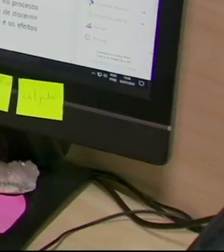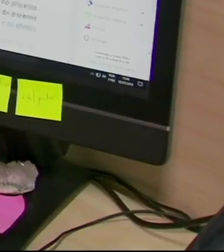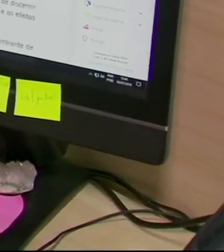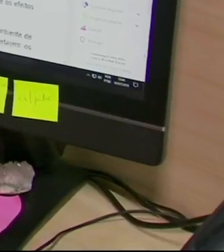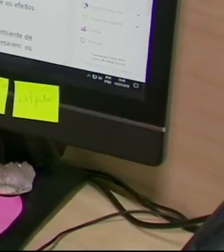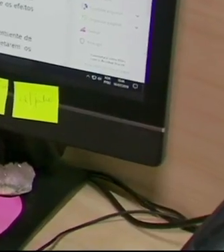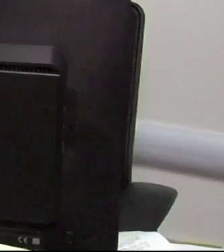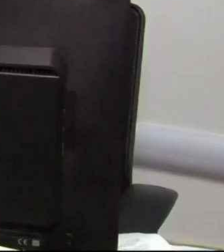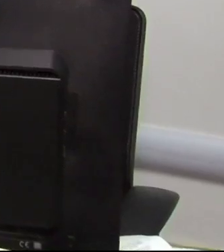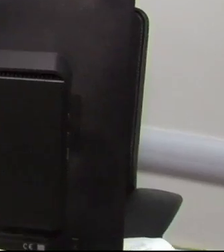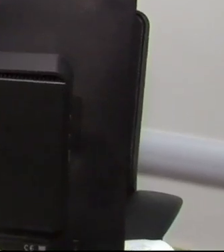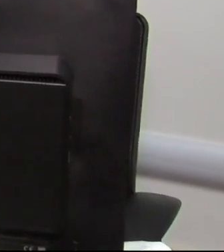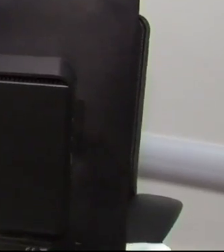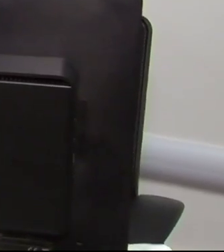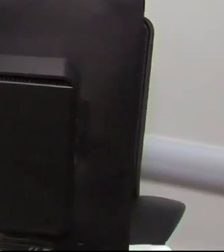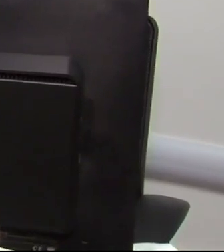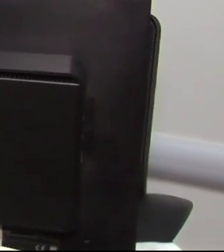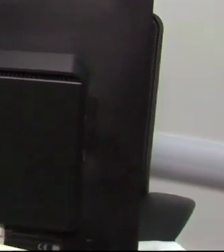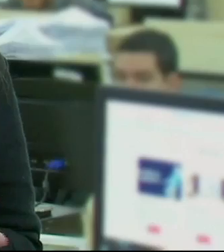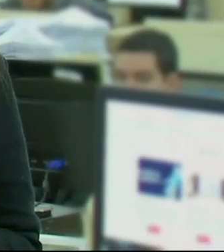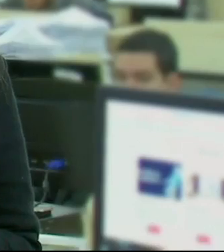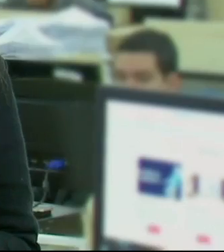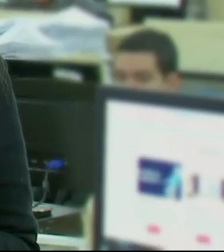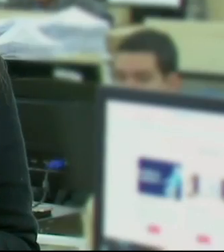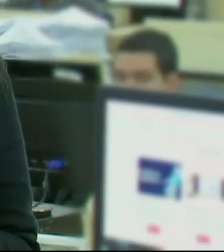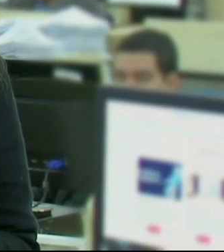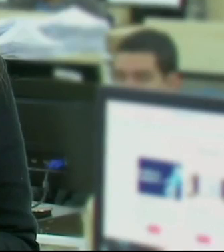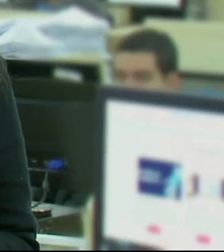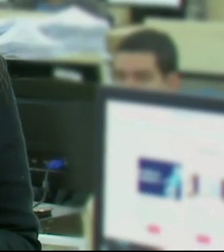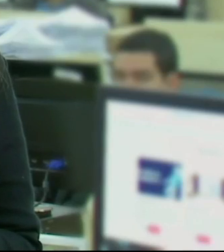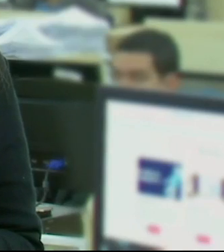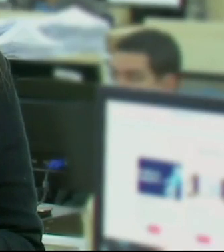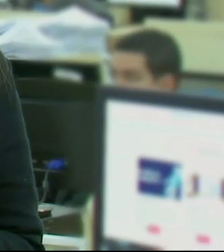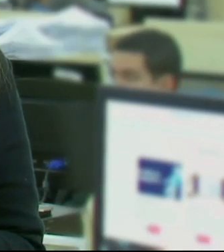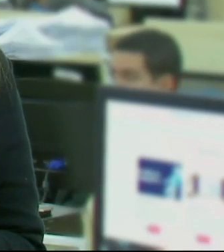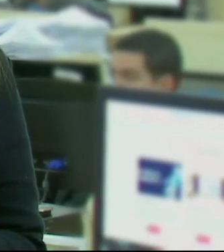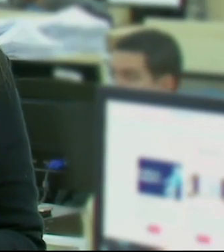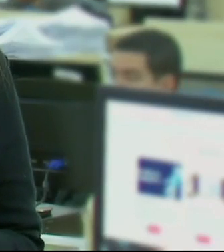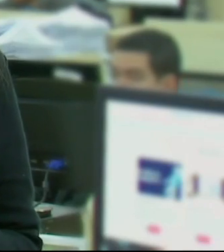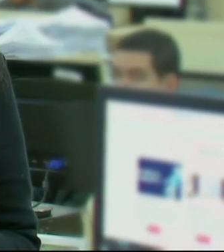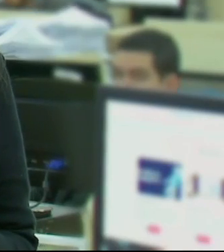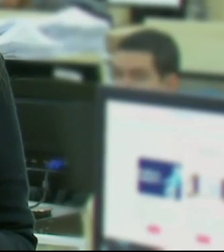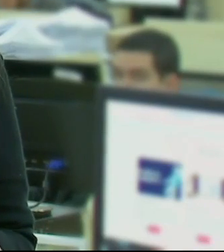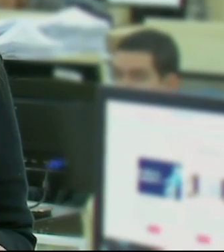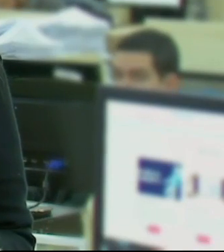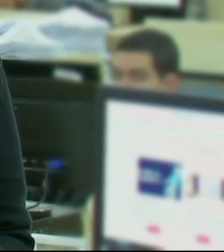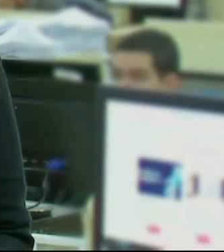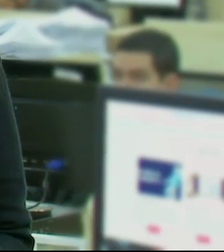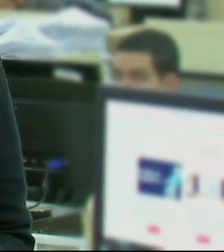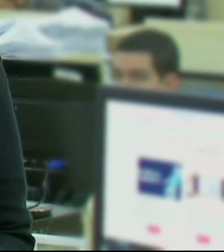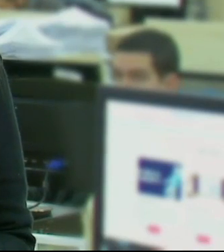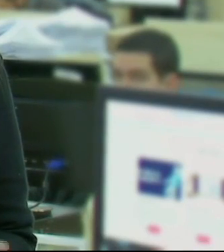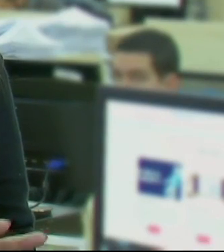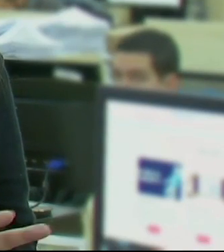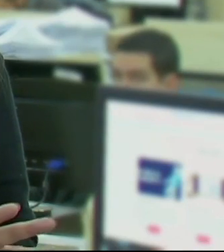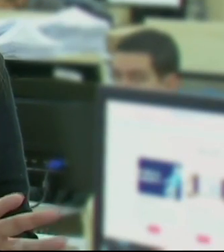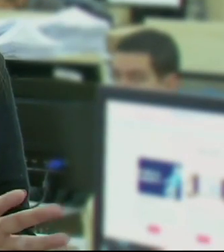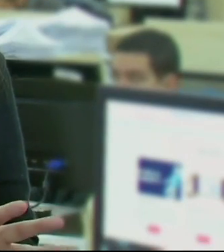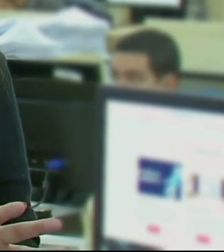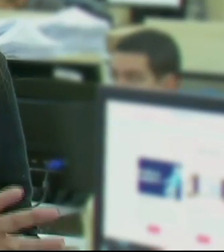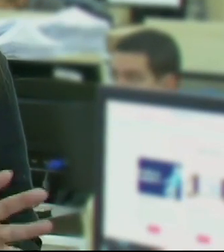uma equipe multidisciplinar responsável pelo nosso material didático e todos os conteúdos no ambiente virtual de aprendizagem